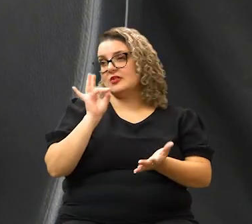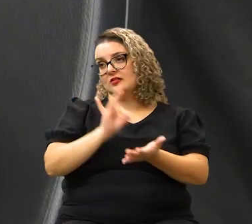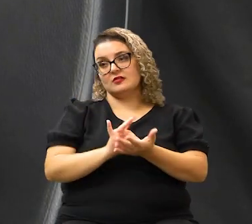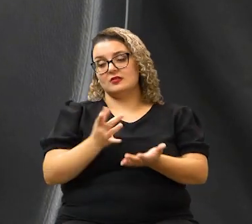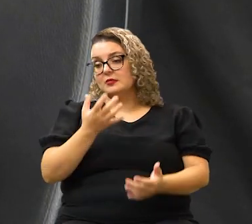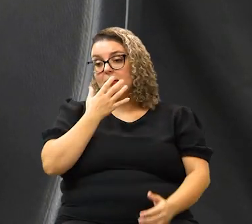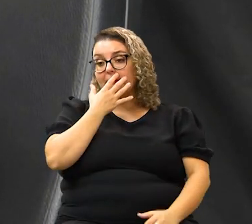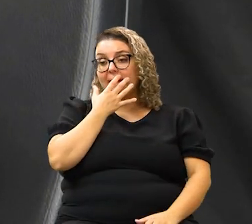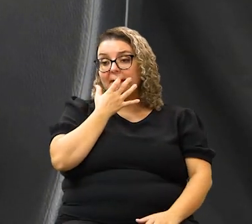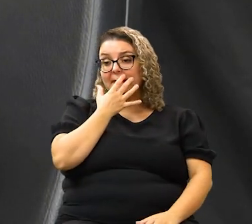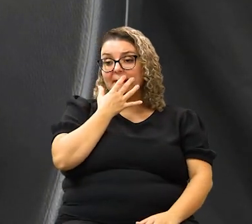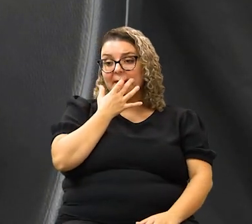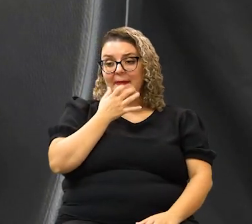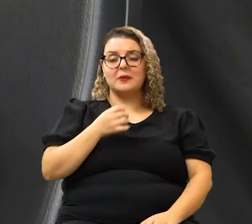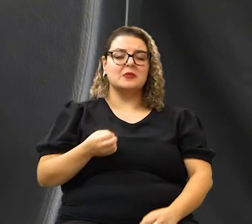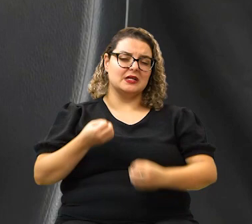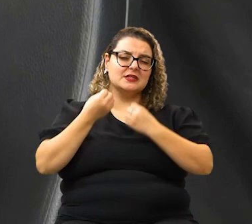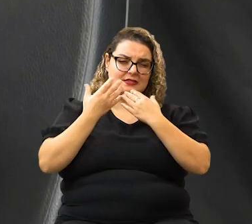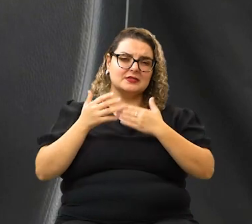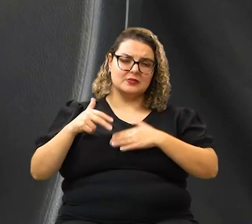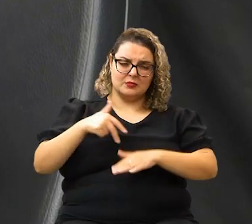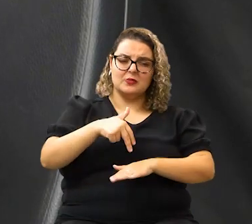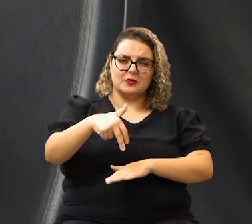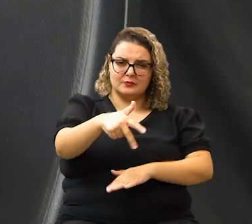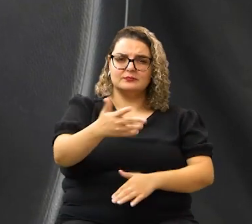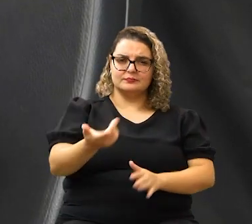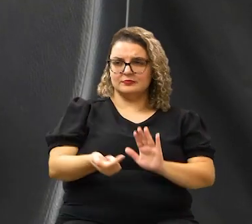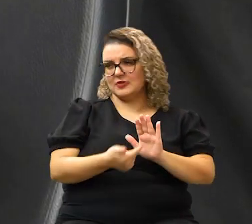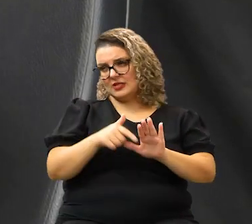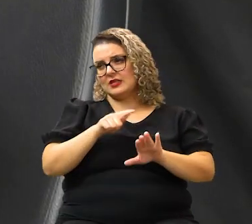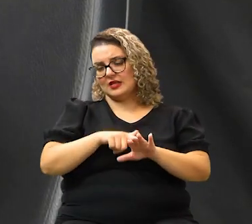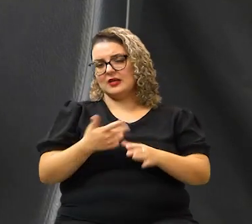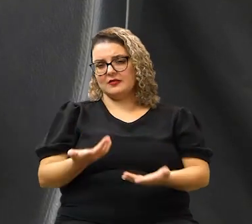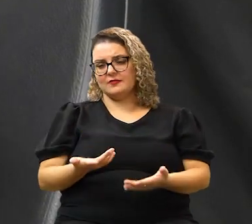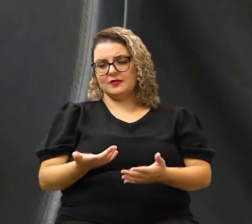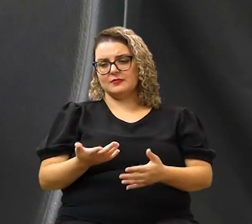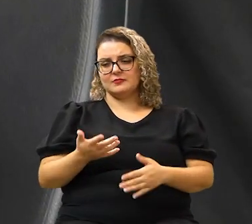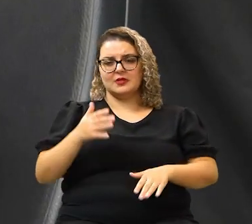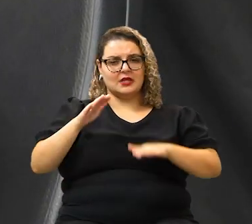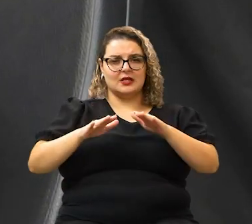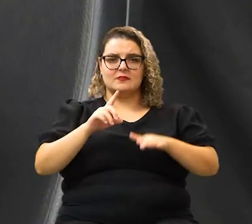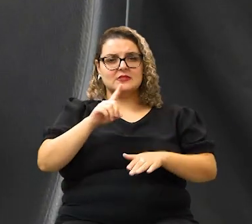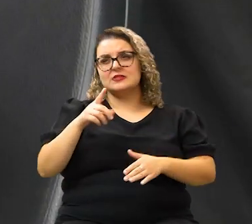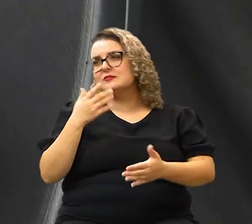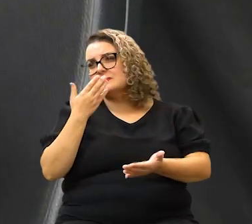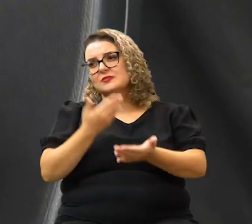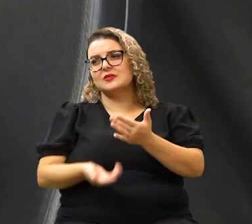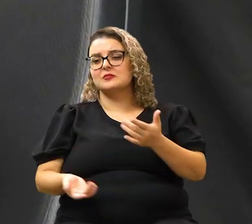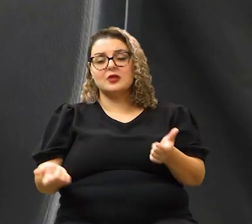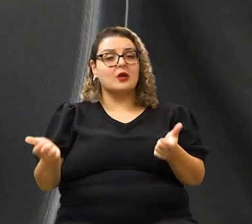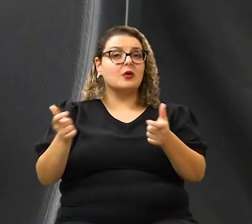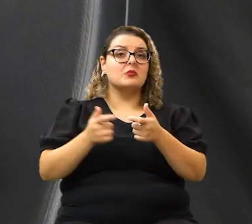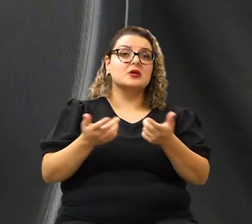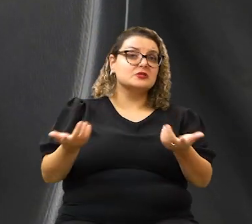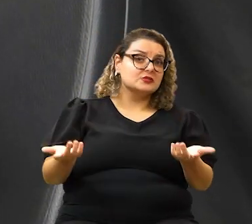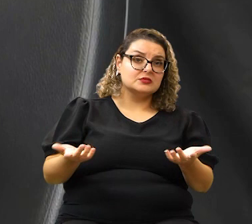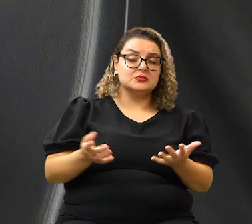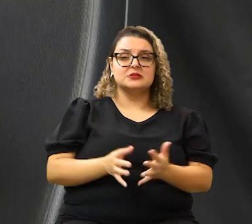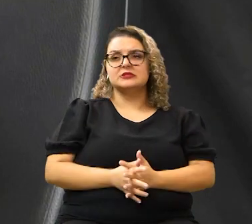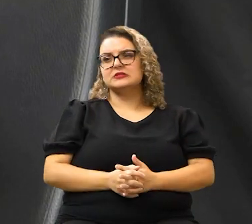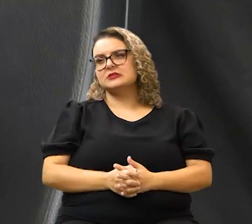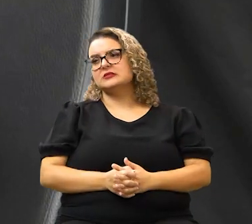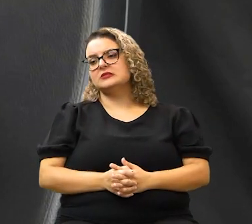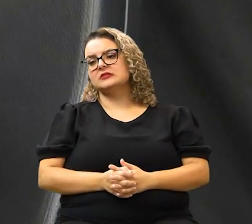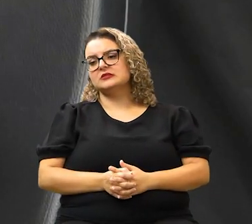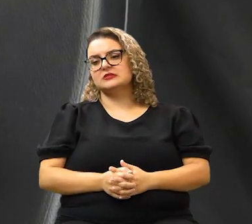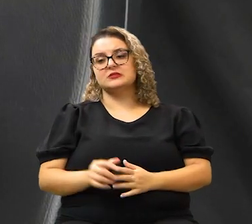perder, ser minoria, não ganhar uma votação de um projeto de lei, enfrentar tudo isso, faz parte do processo. Sim.